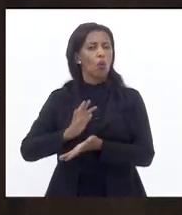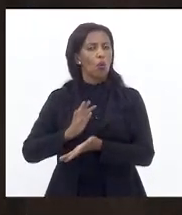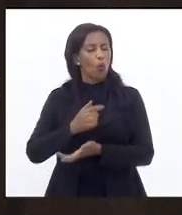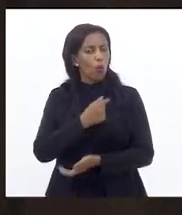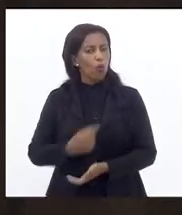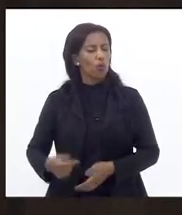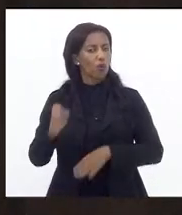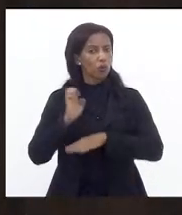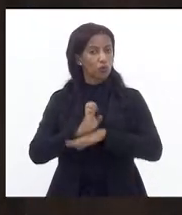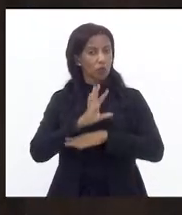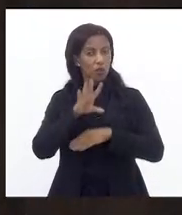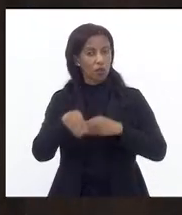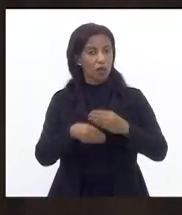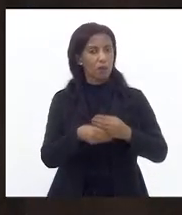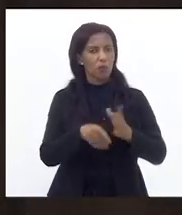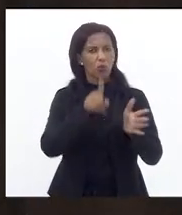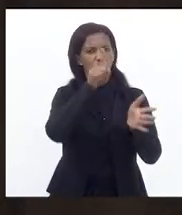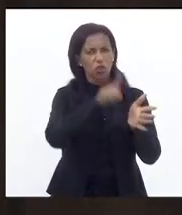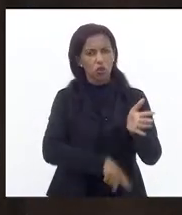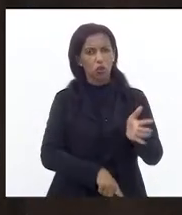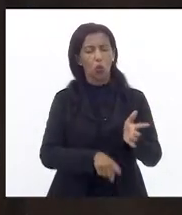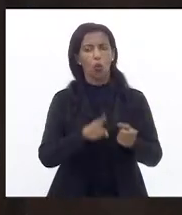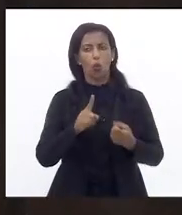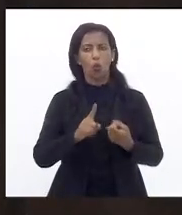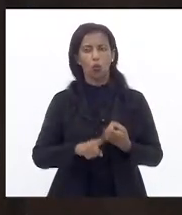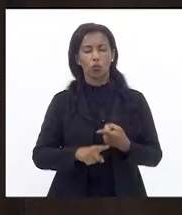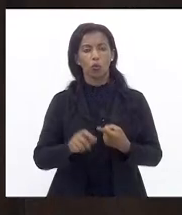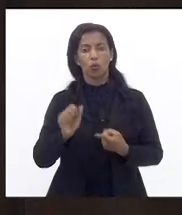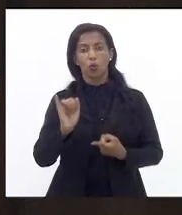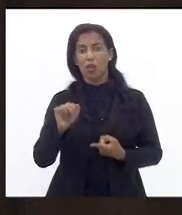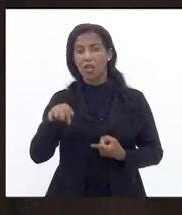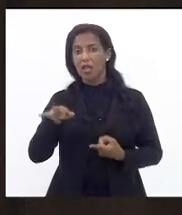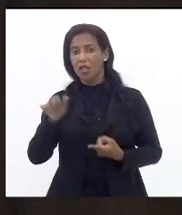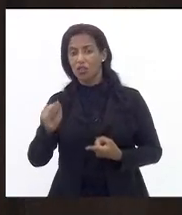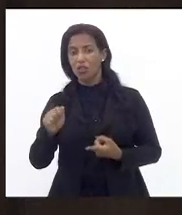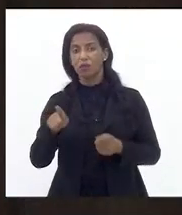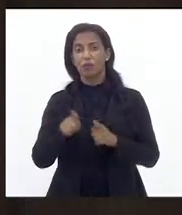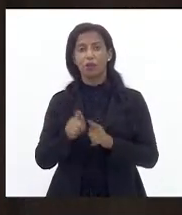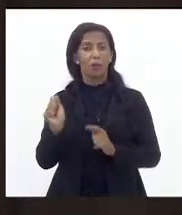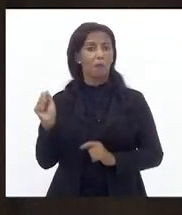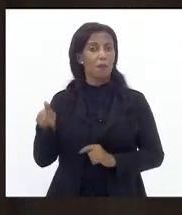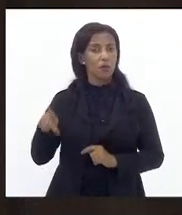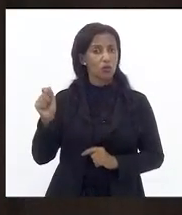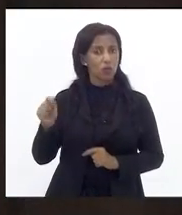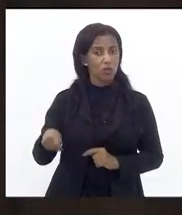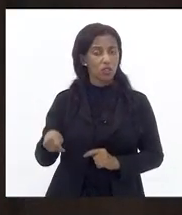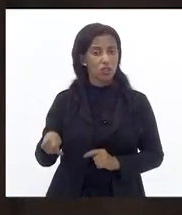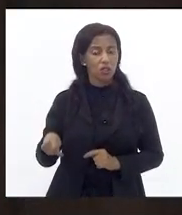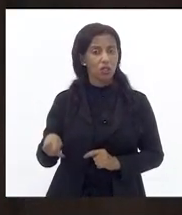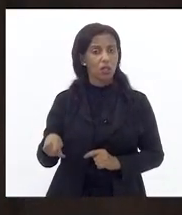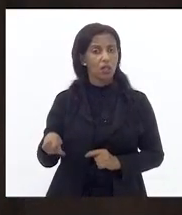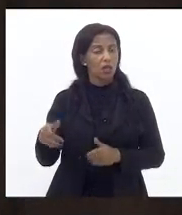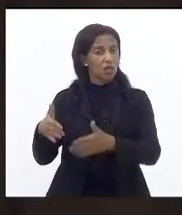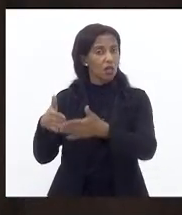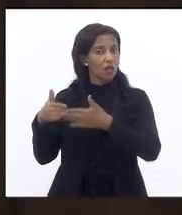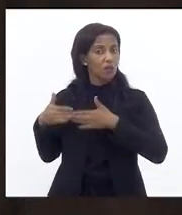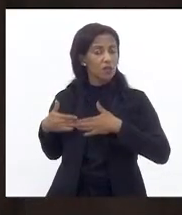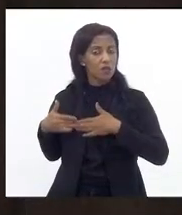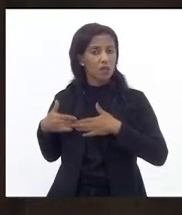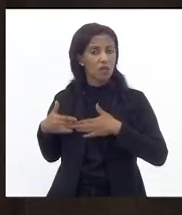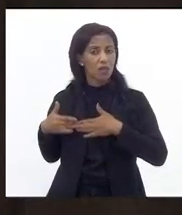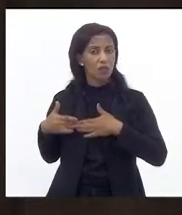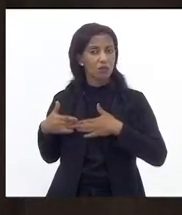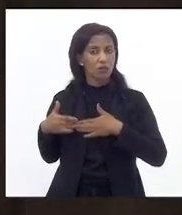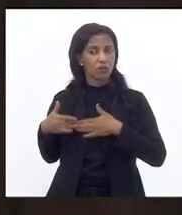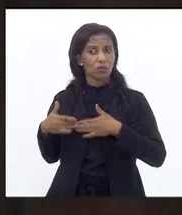estado na hora para outra implementou o desconto em cima de servidores inativos e pensionistas que eram exemplo numa Norma